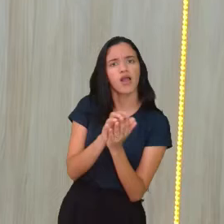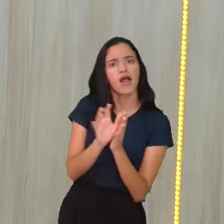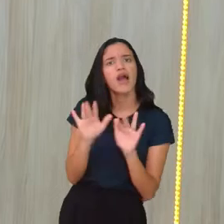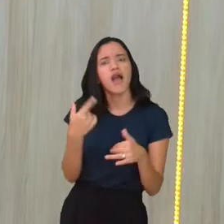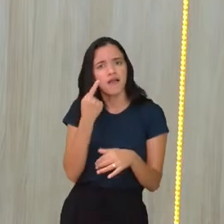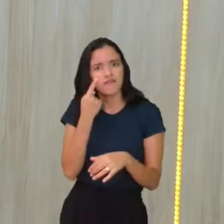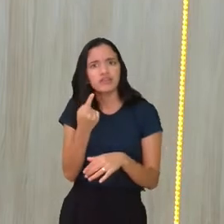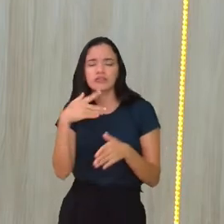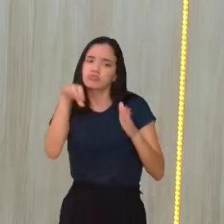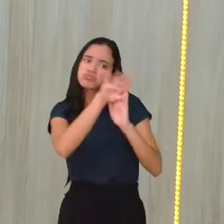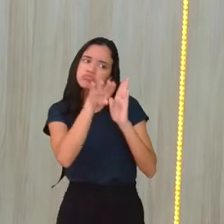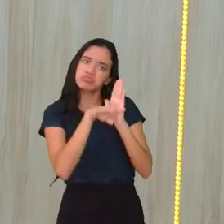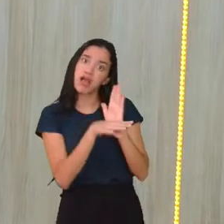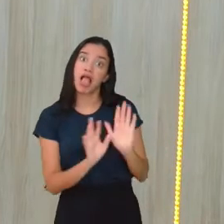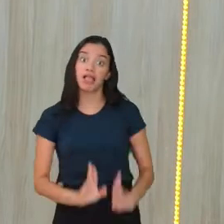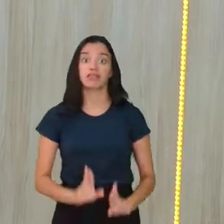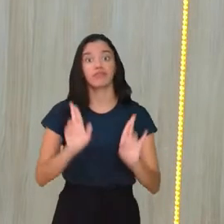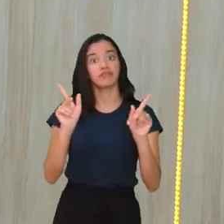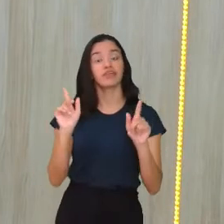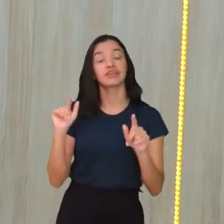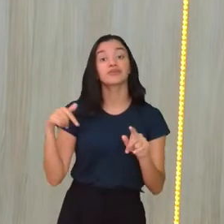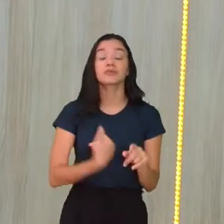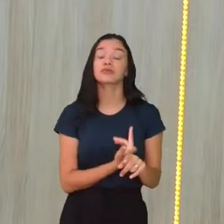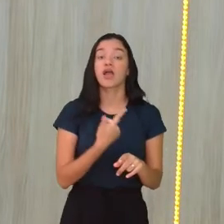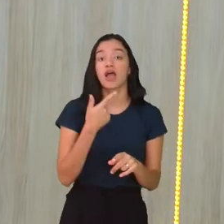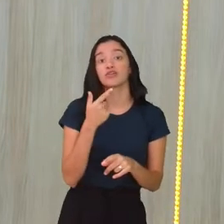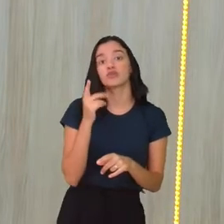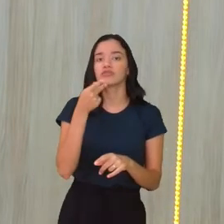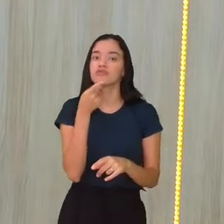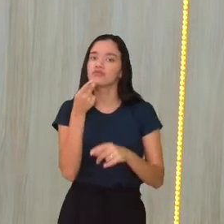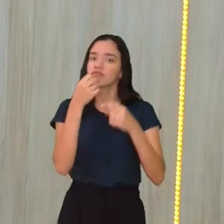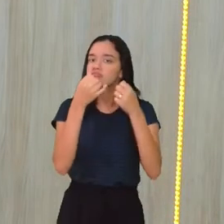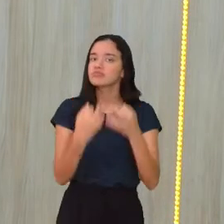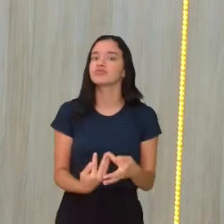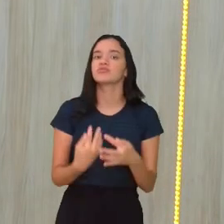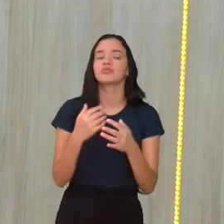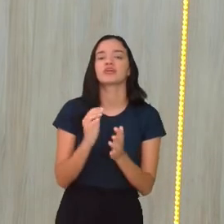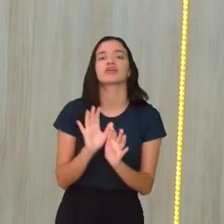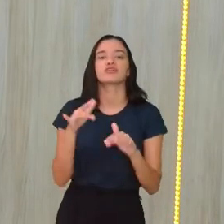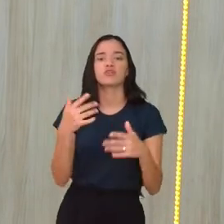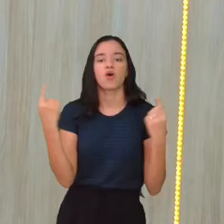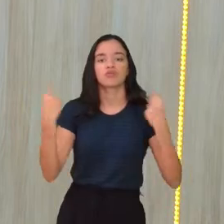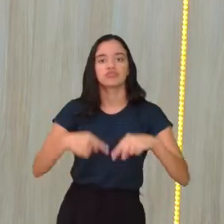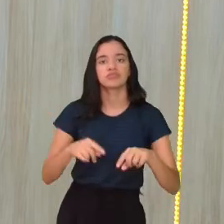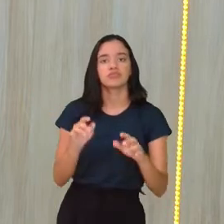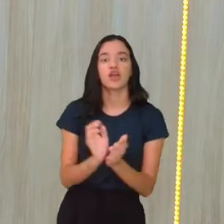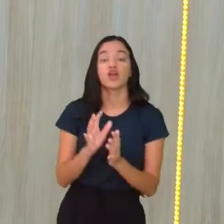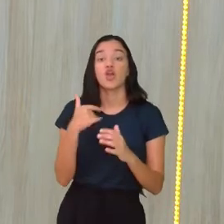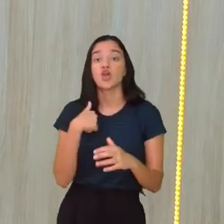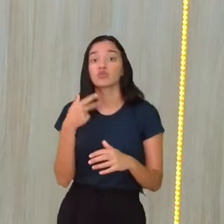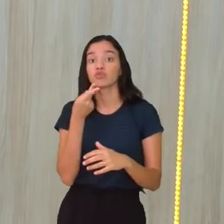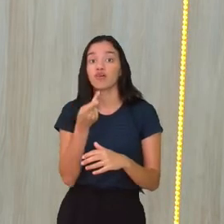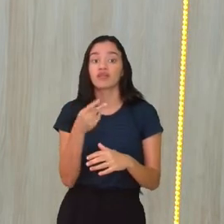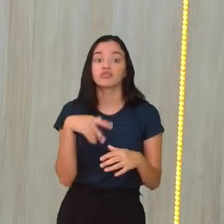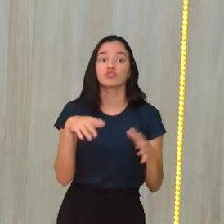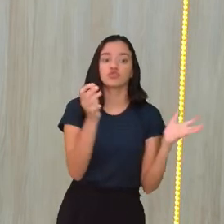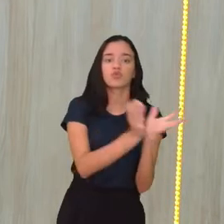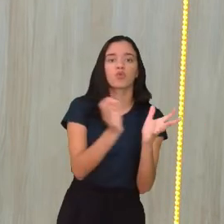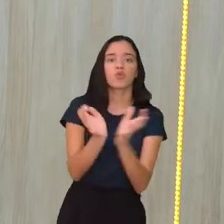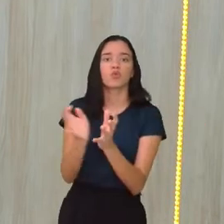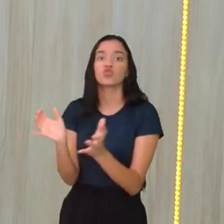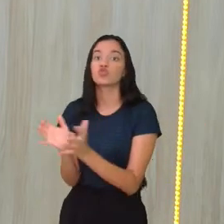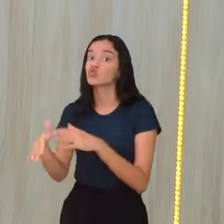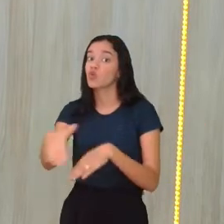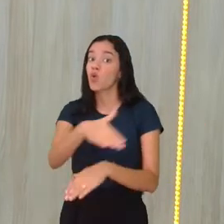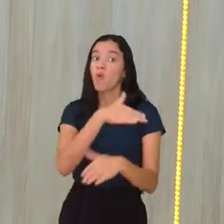que já são escalas diferentes. Quando eu falo do Campeonato Pernambucano, eu estou falando de todos os times aqui de Pernambuco que participam de uma